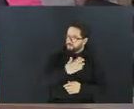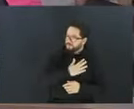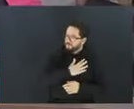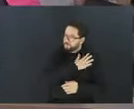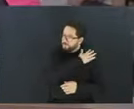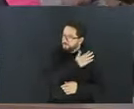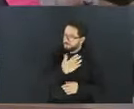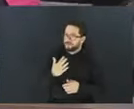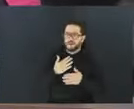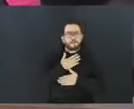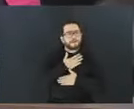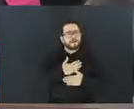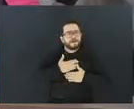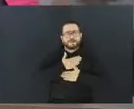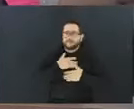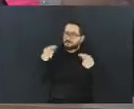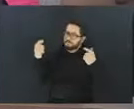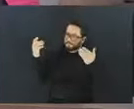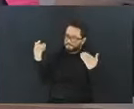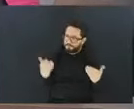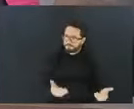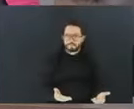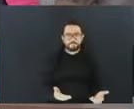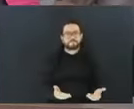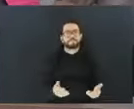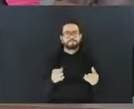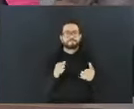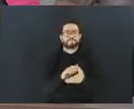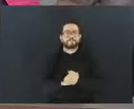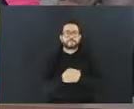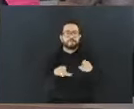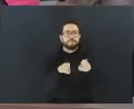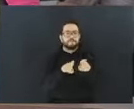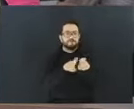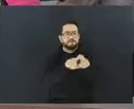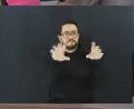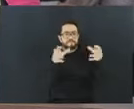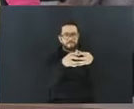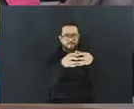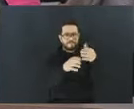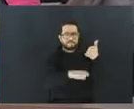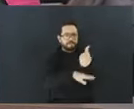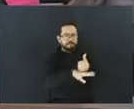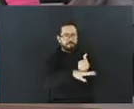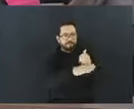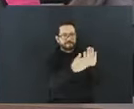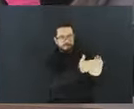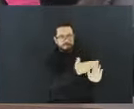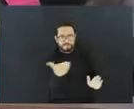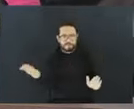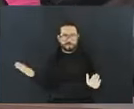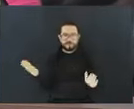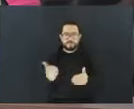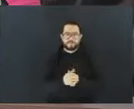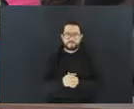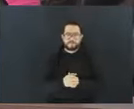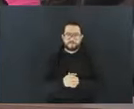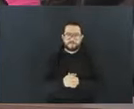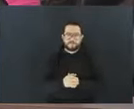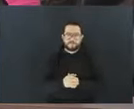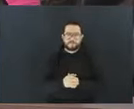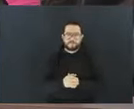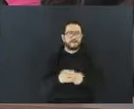prazer recebê-lo, assim como toda a corporação. E, em nome da comissão executiva, sejam sempre